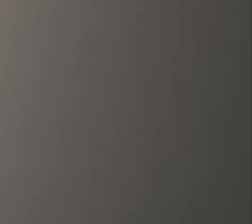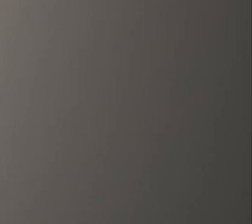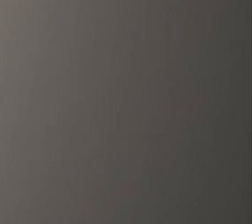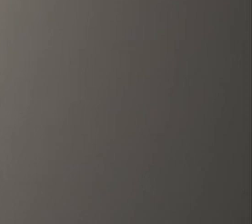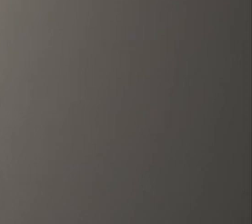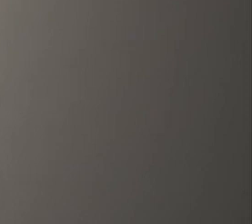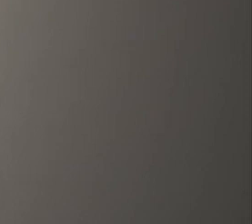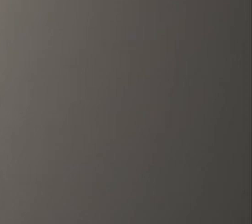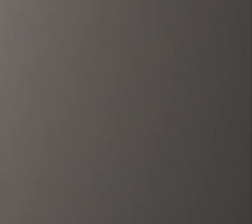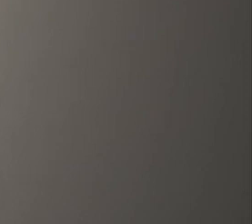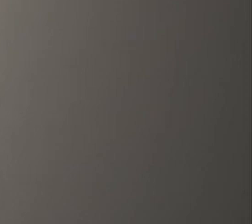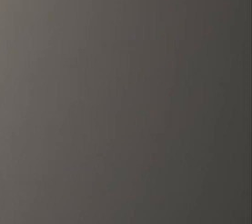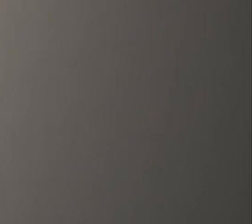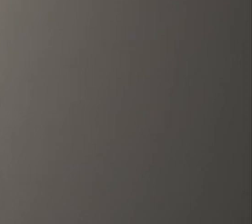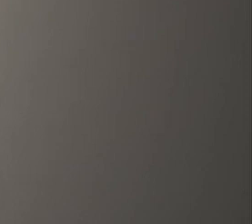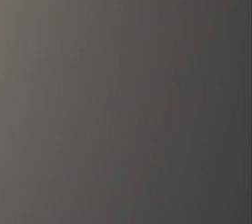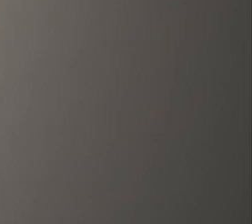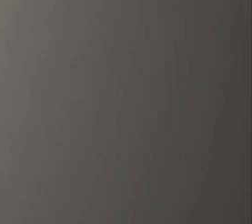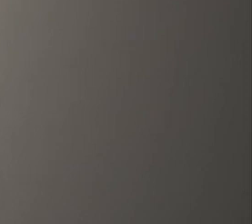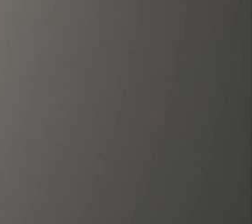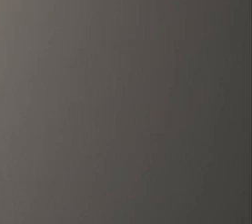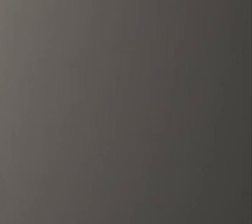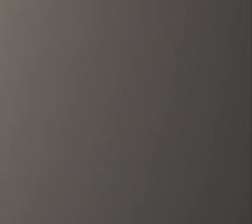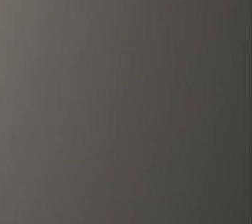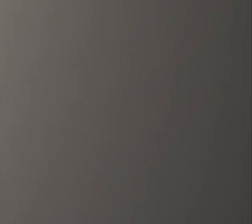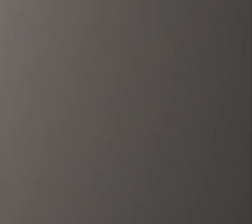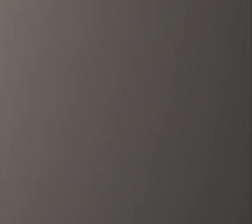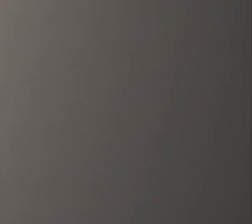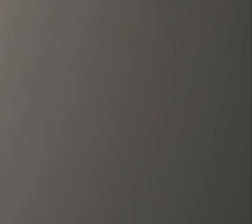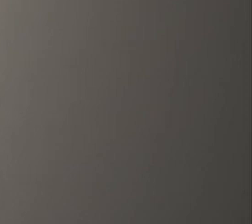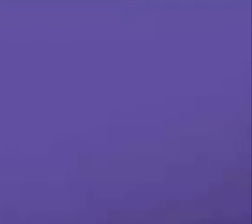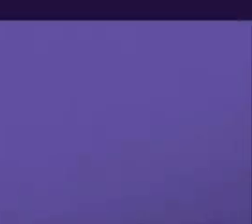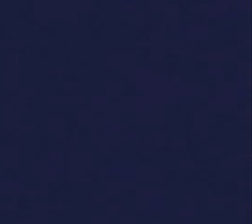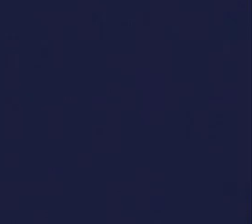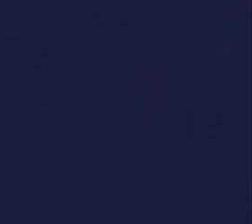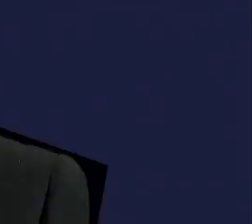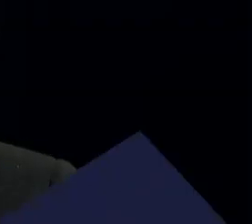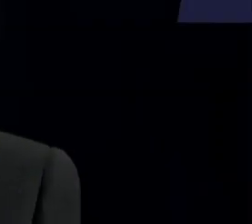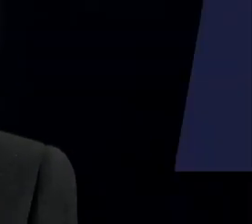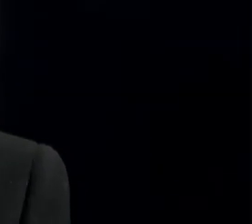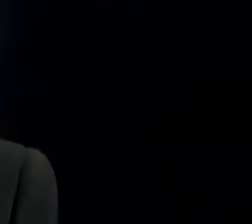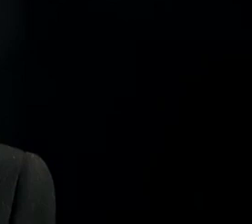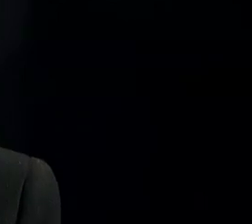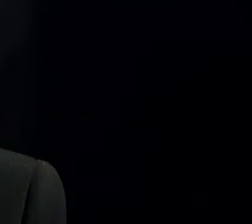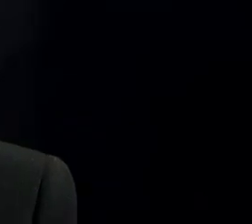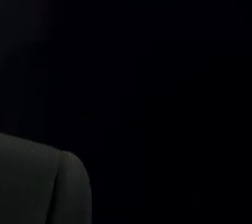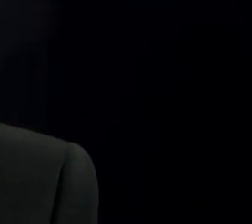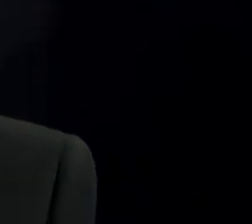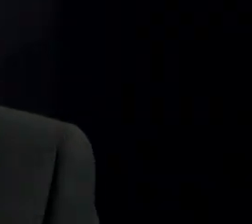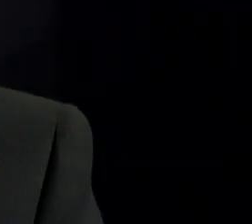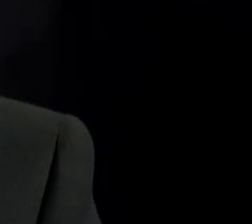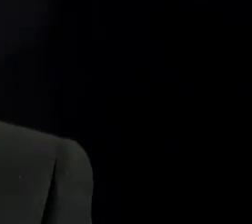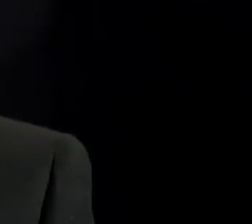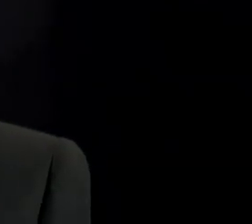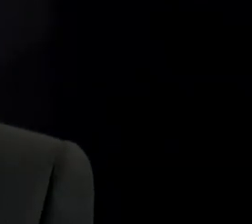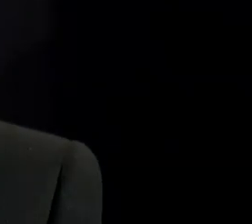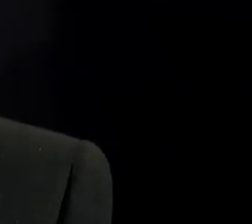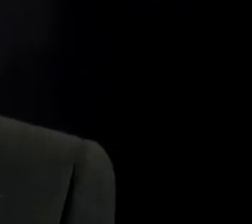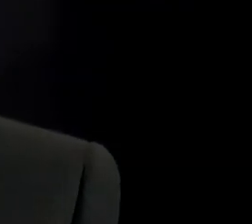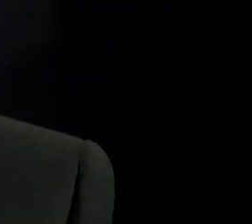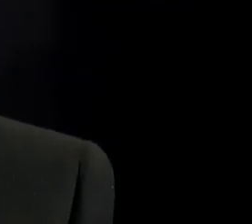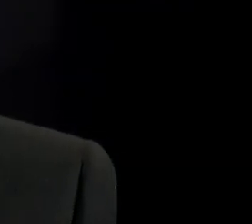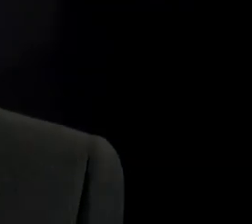3064-2727 ou lelis.com.br. É Vero, é Lelis. No próximo Provocações, uma estrela